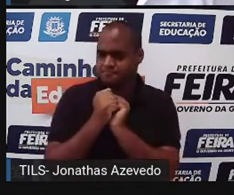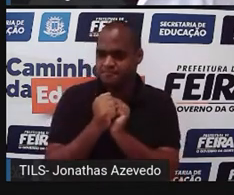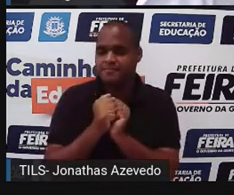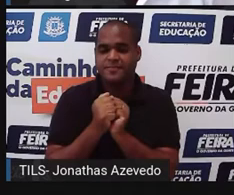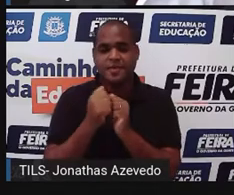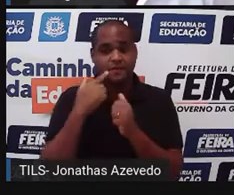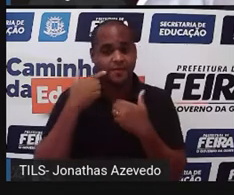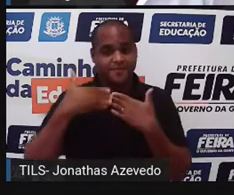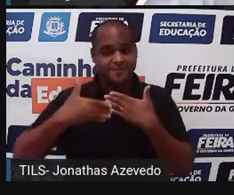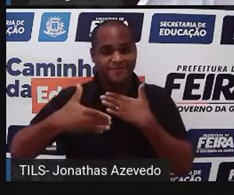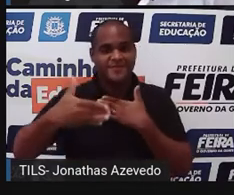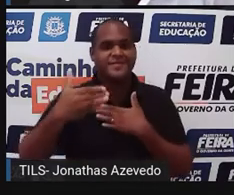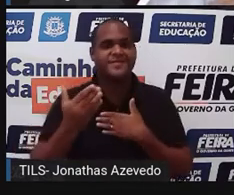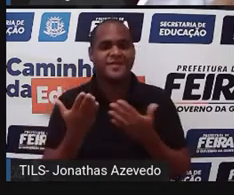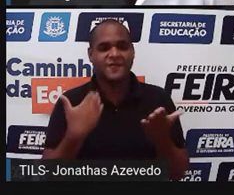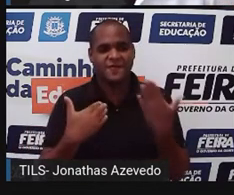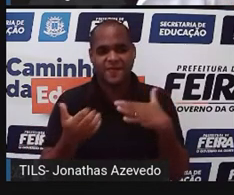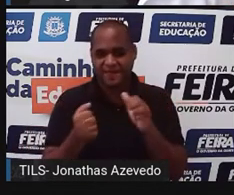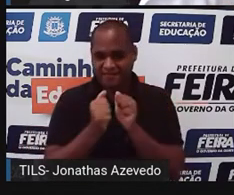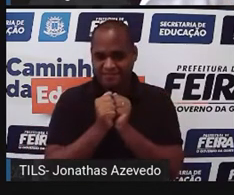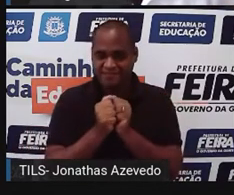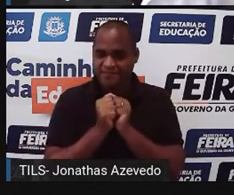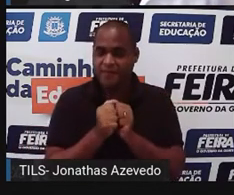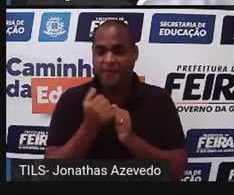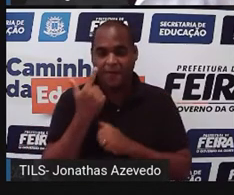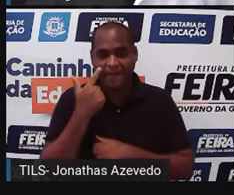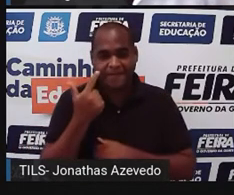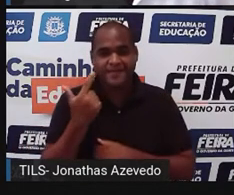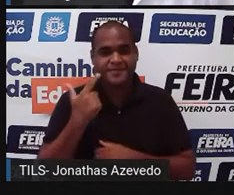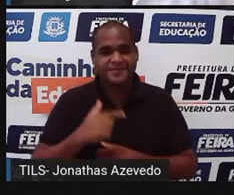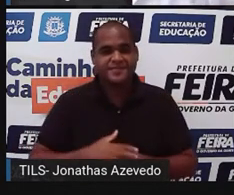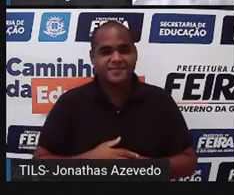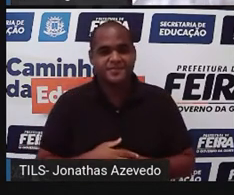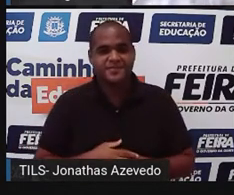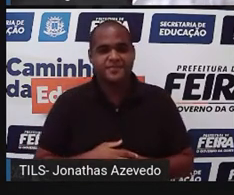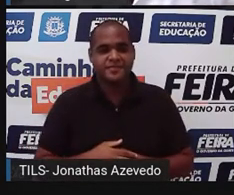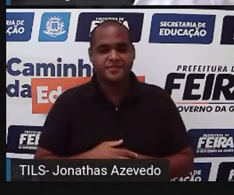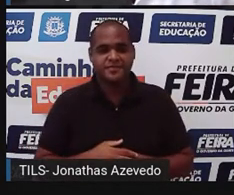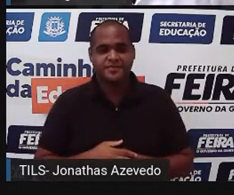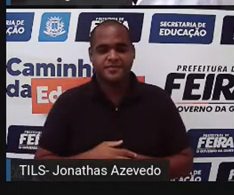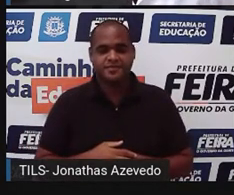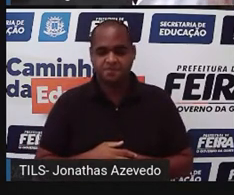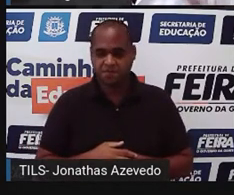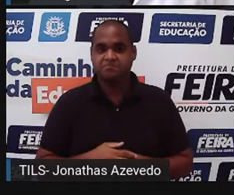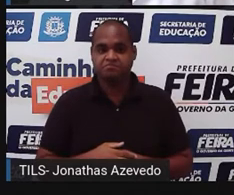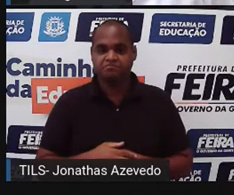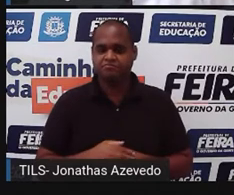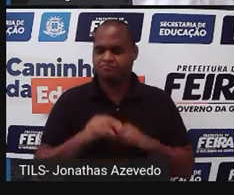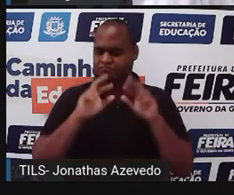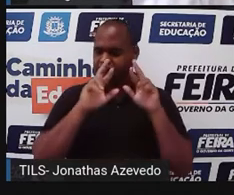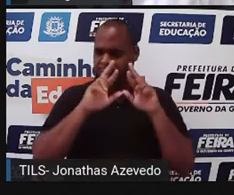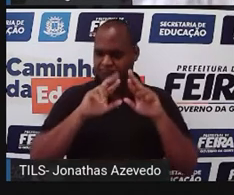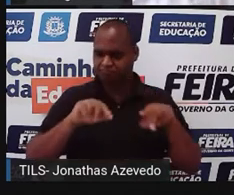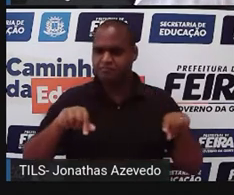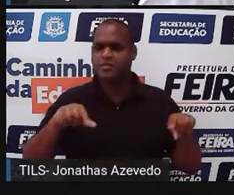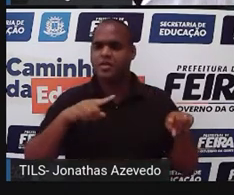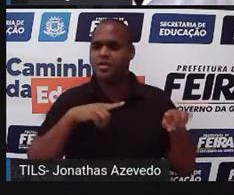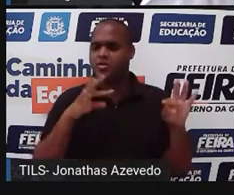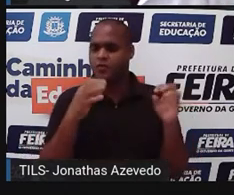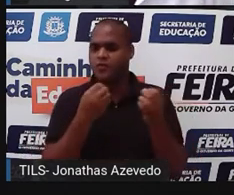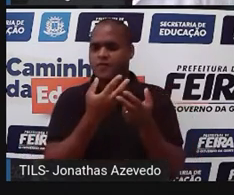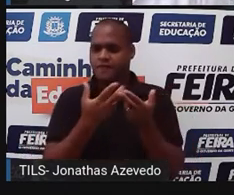avançar vem comigo olha só em todas as vezes